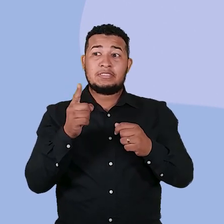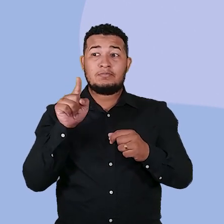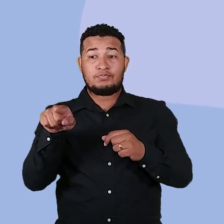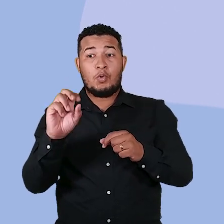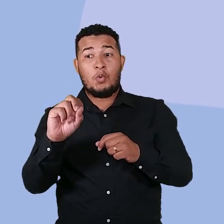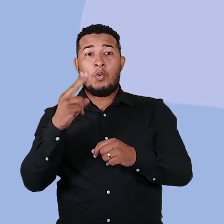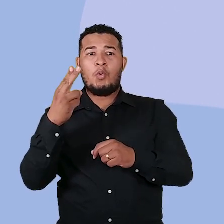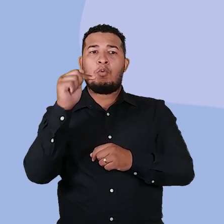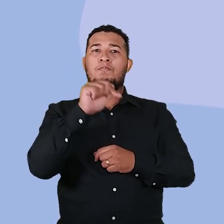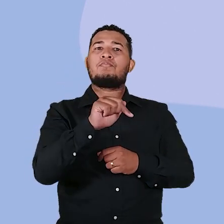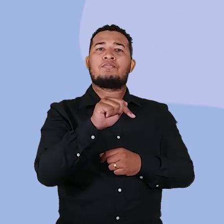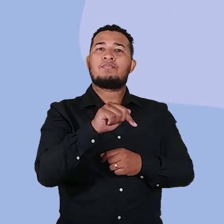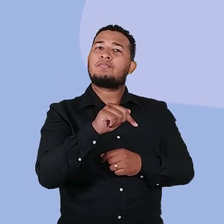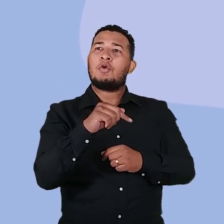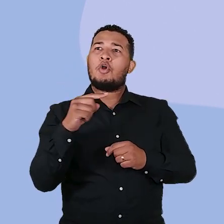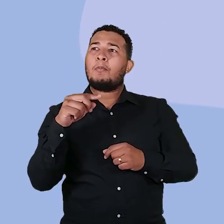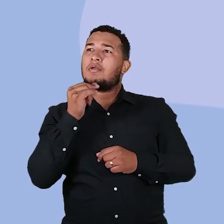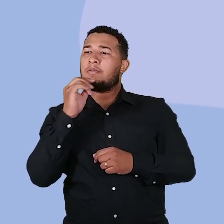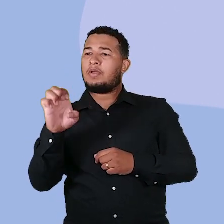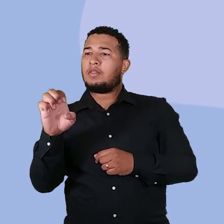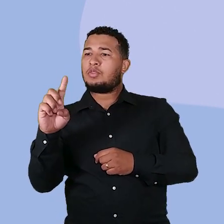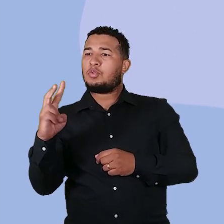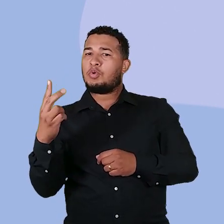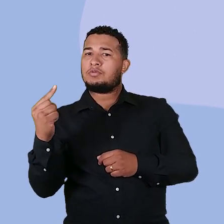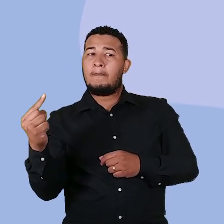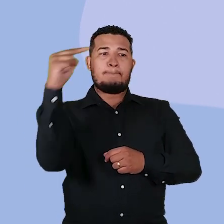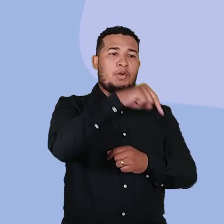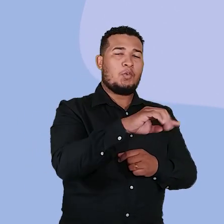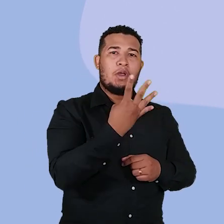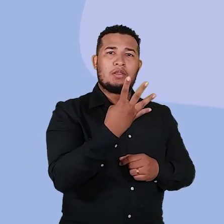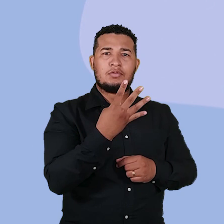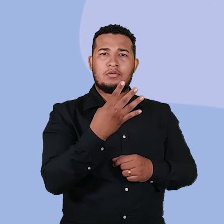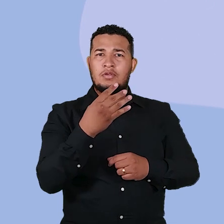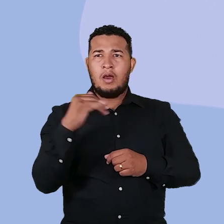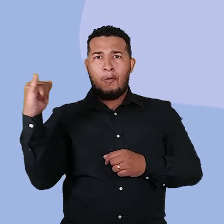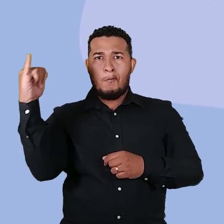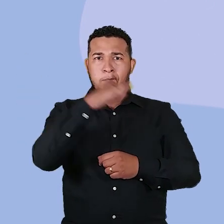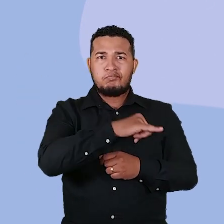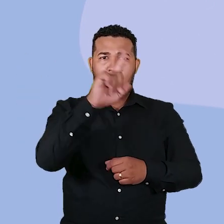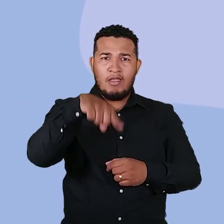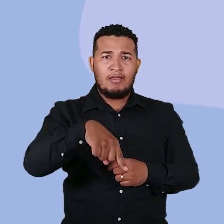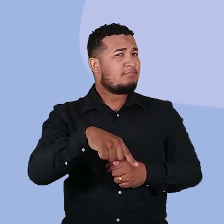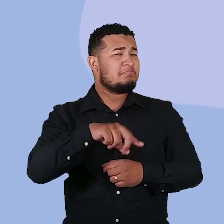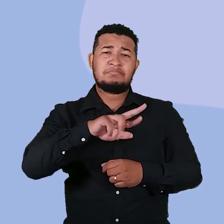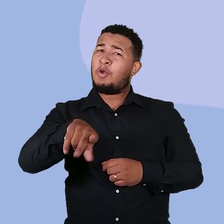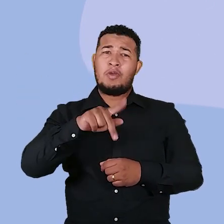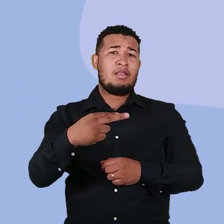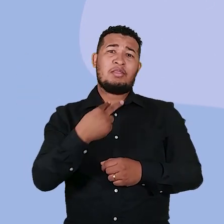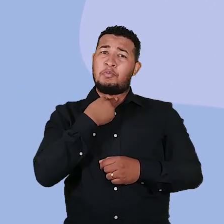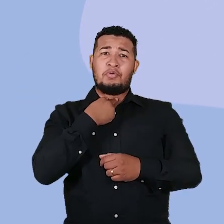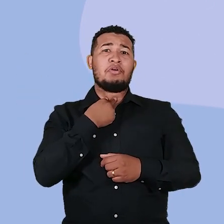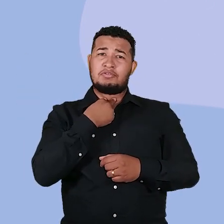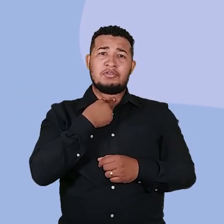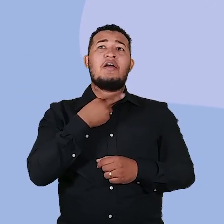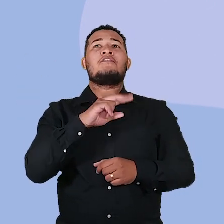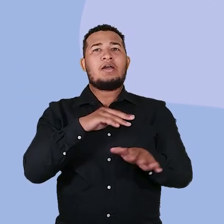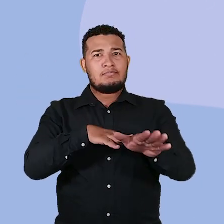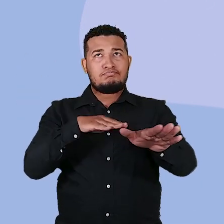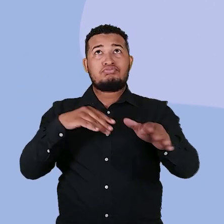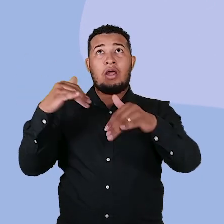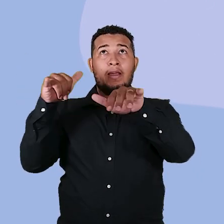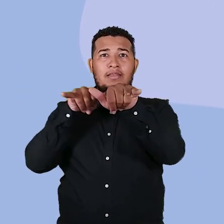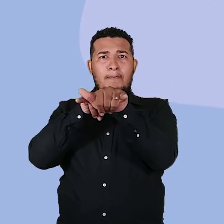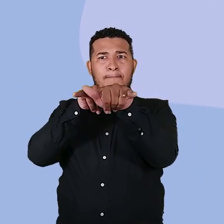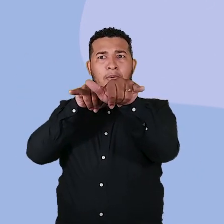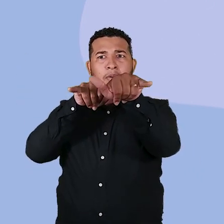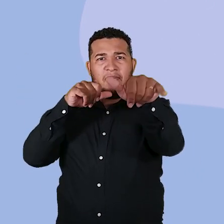tem que passar por um ou pela outra como é que dá é dois você vai pular direto para a quatro não é de avião não meu filho fala professor poderia ser de avião